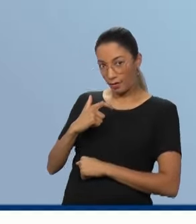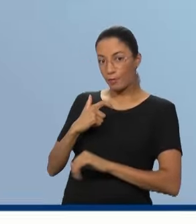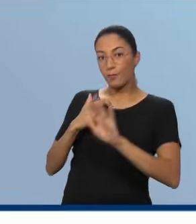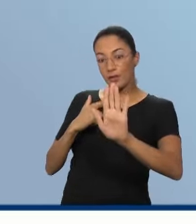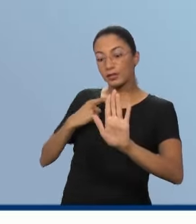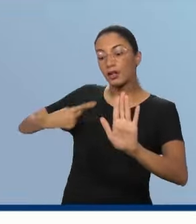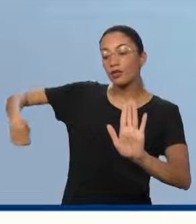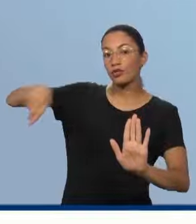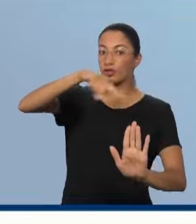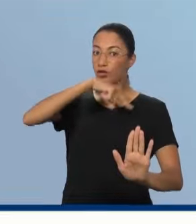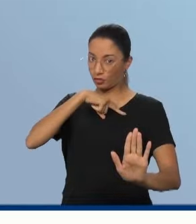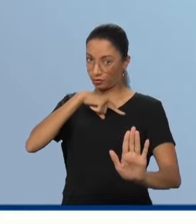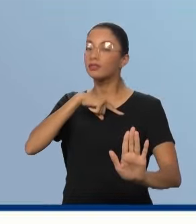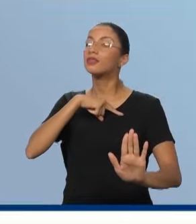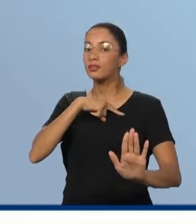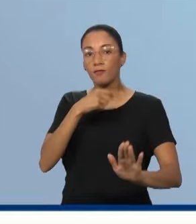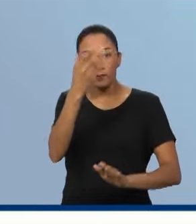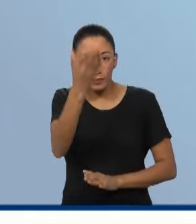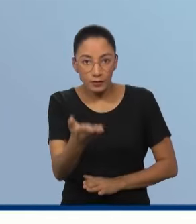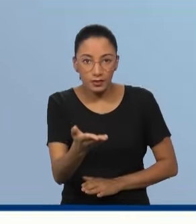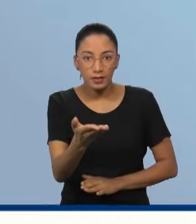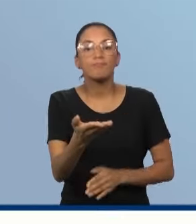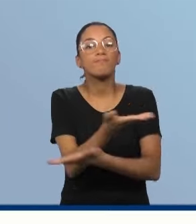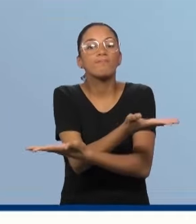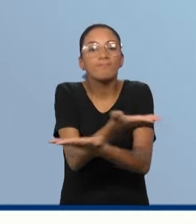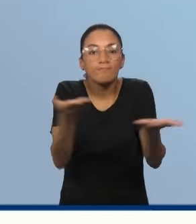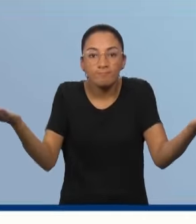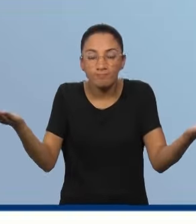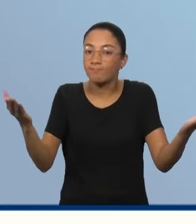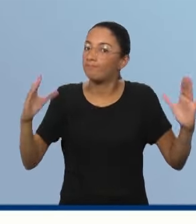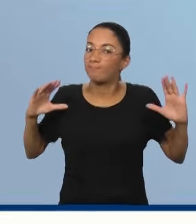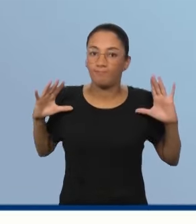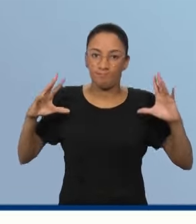gente, falo de vocês, falo de todos nós.